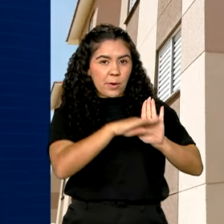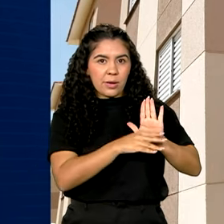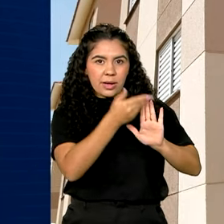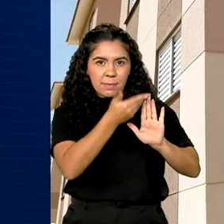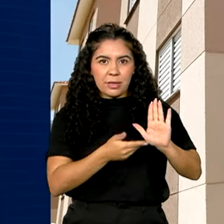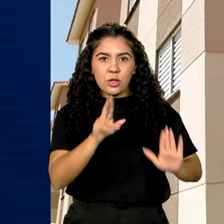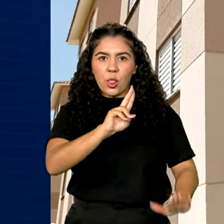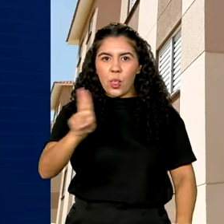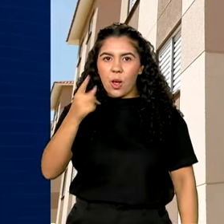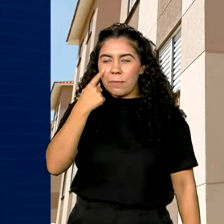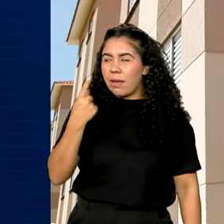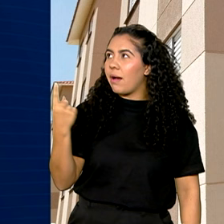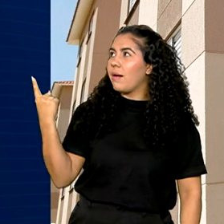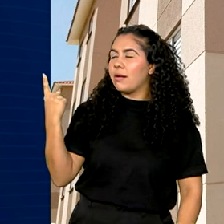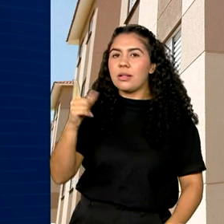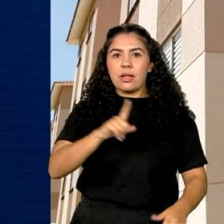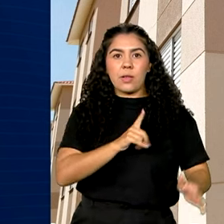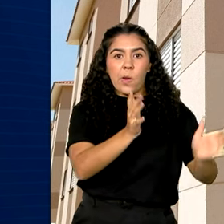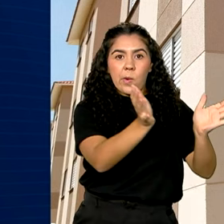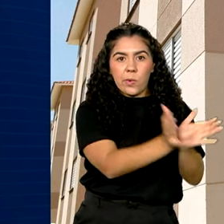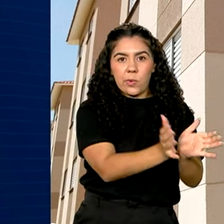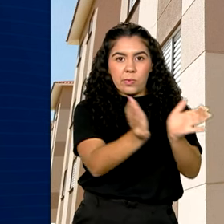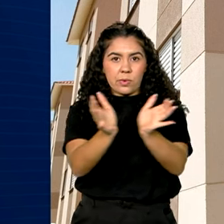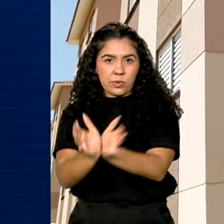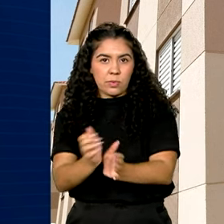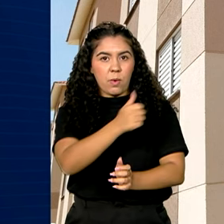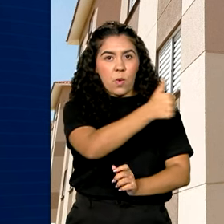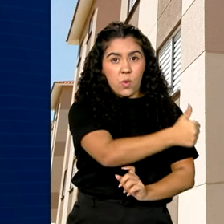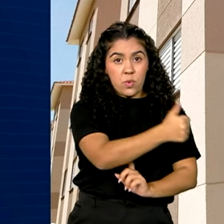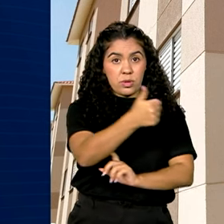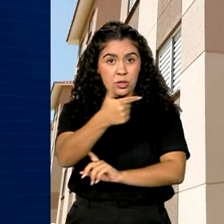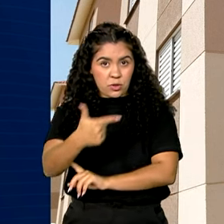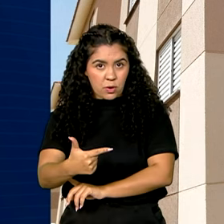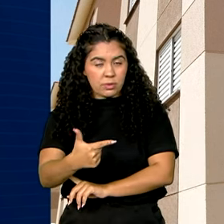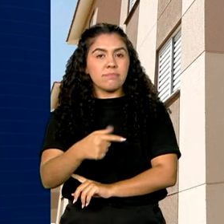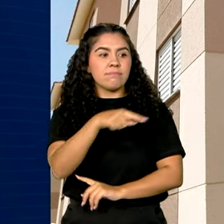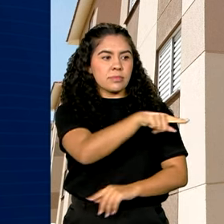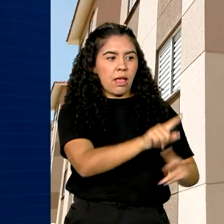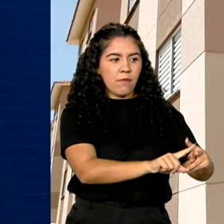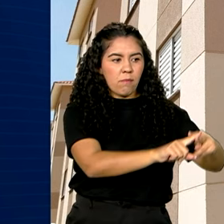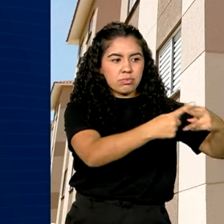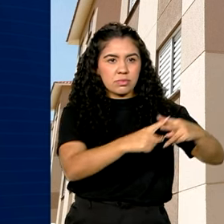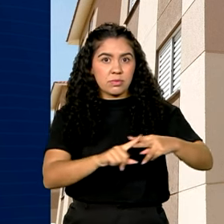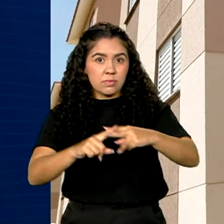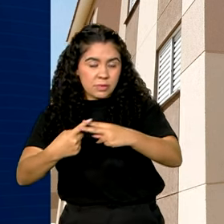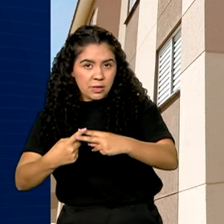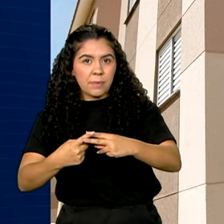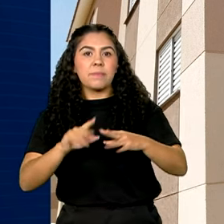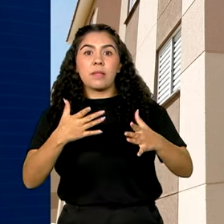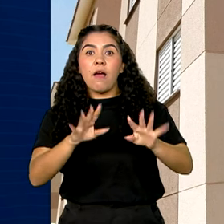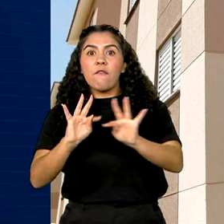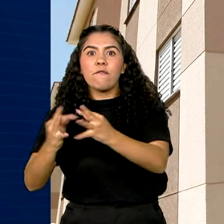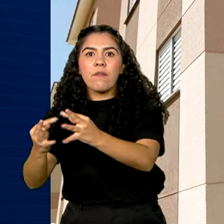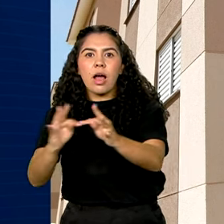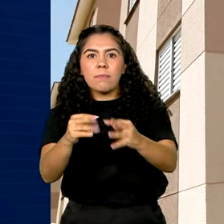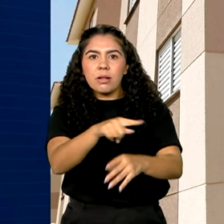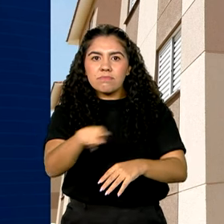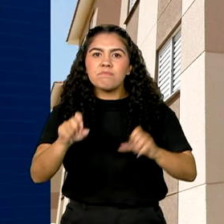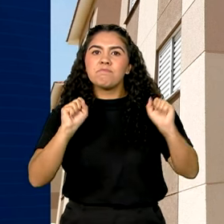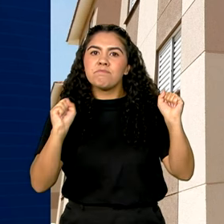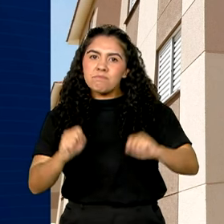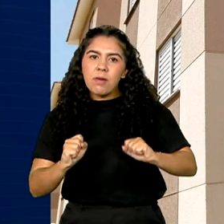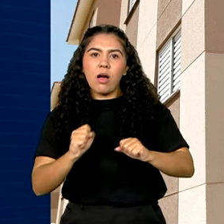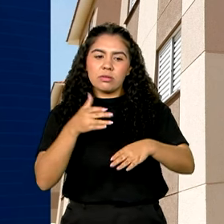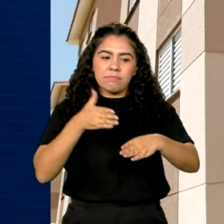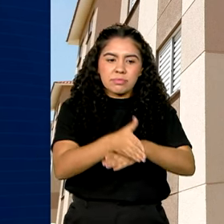ampliação nas faixas um e dois ou seja mais famílias poderão participar a faixa